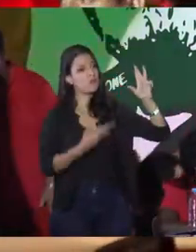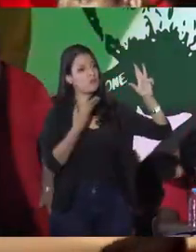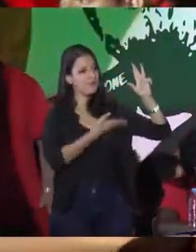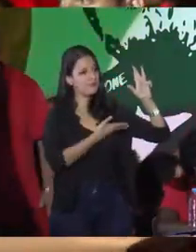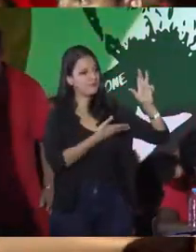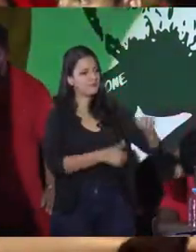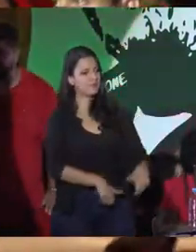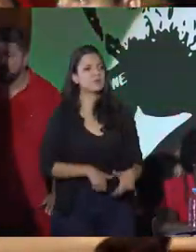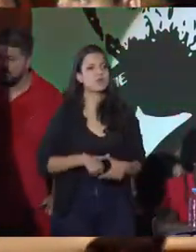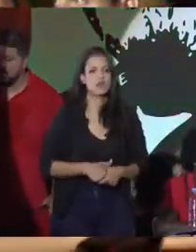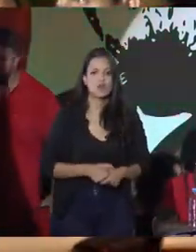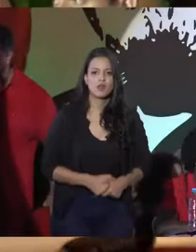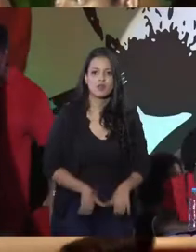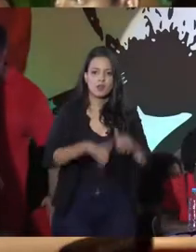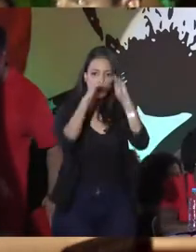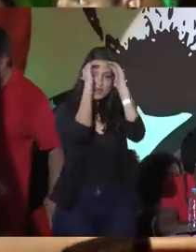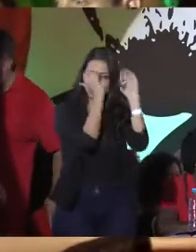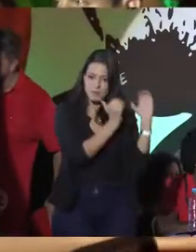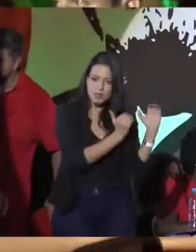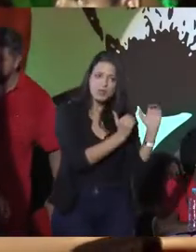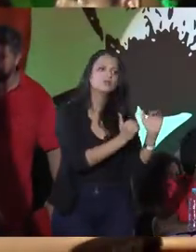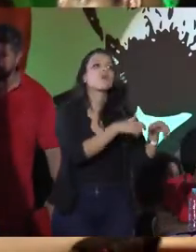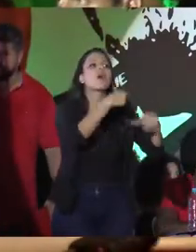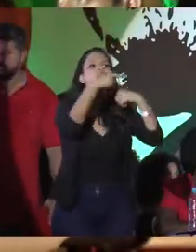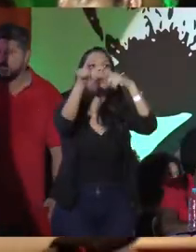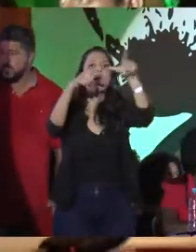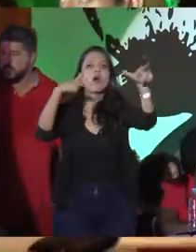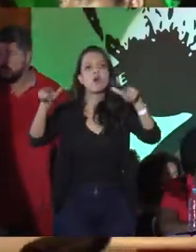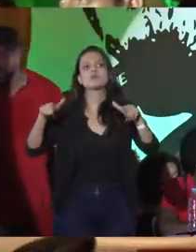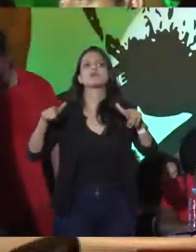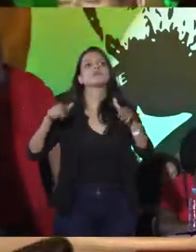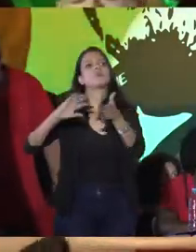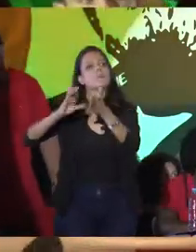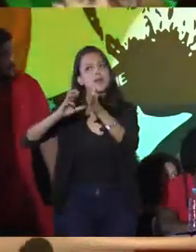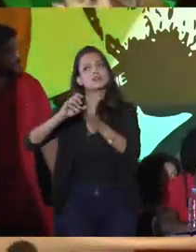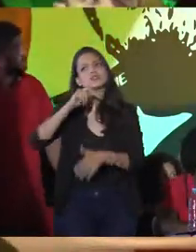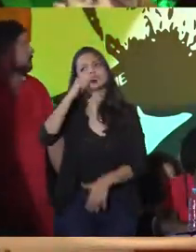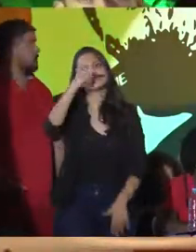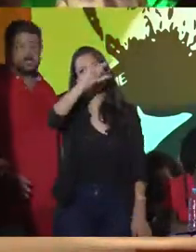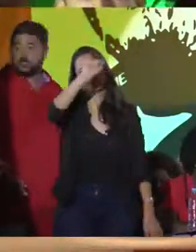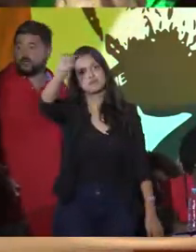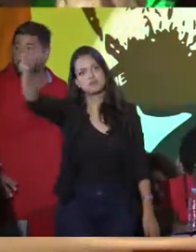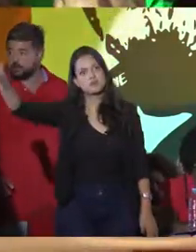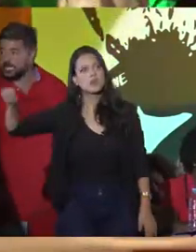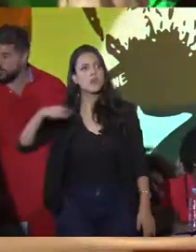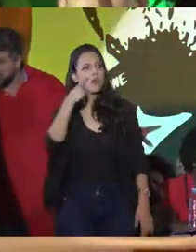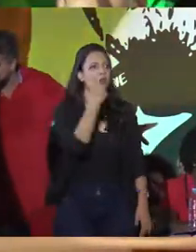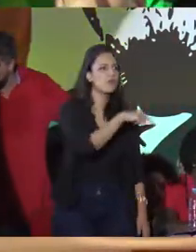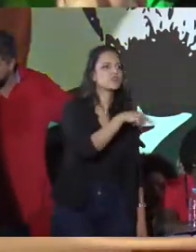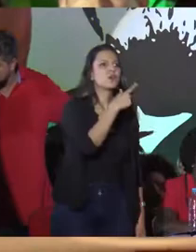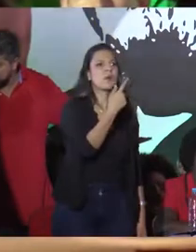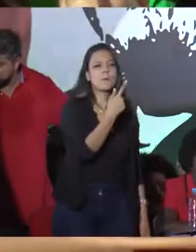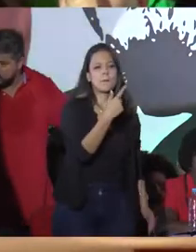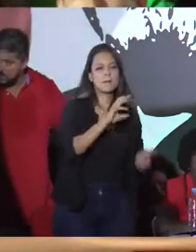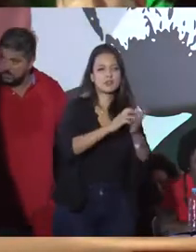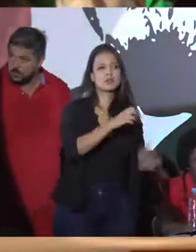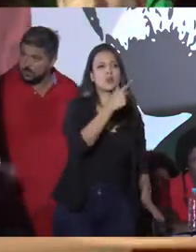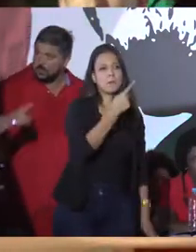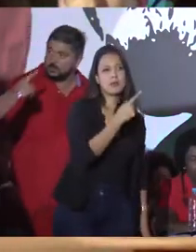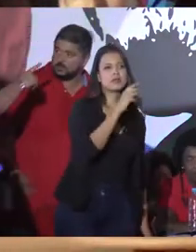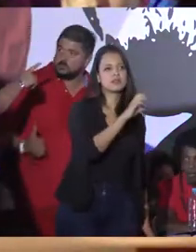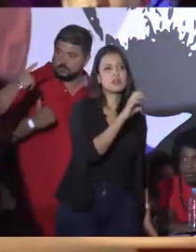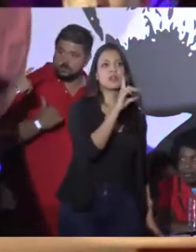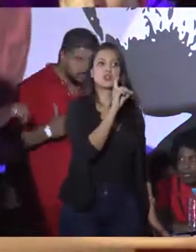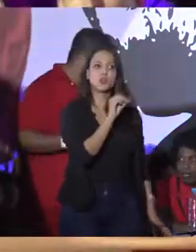Lula. E com todo o respeito aqui, outras organizações partidárias, vejo que os camaradas do PCdoB e de